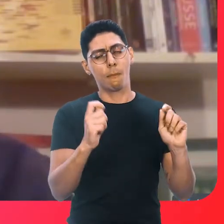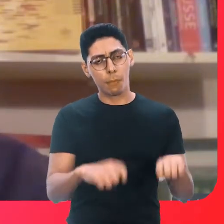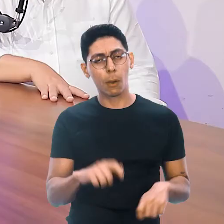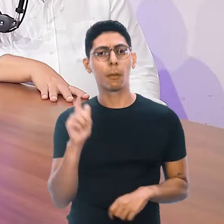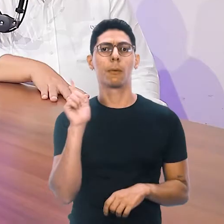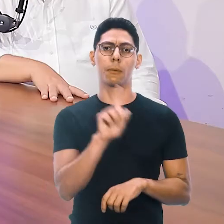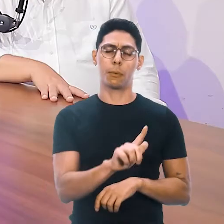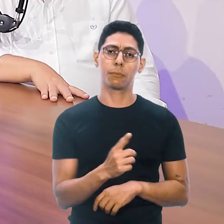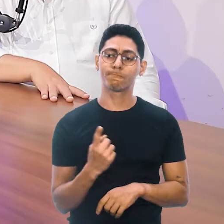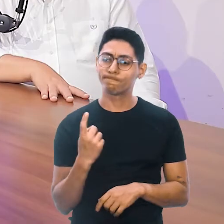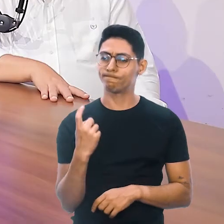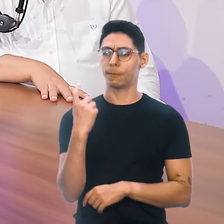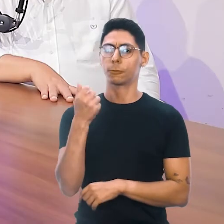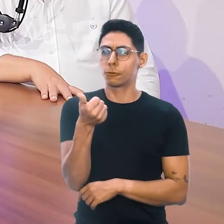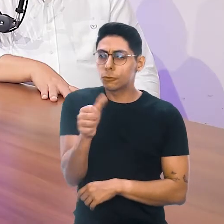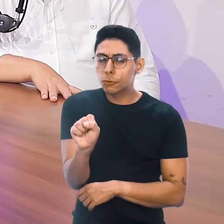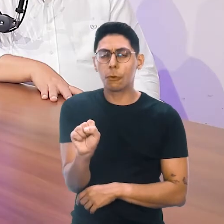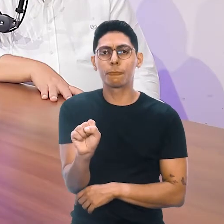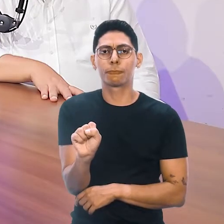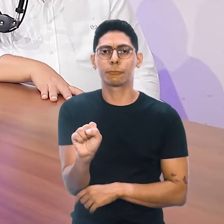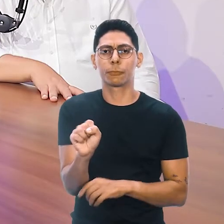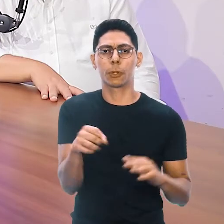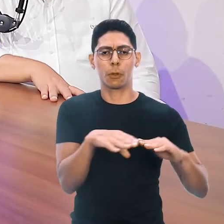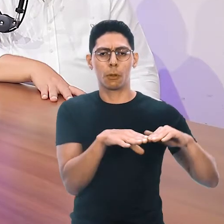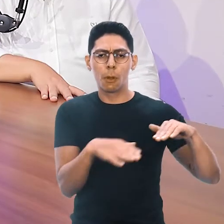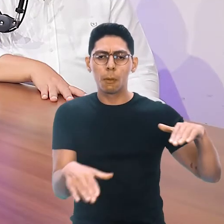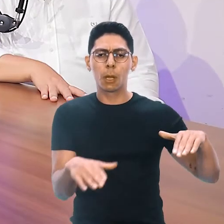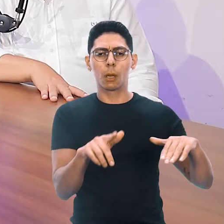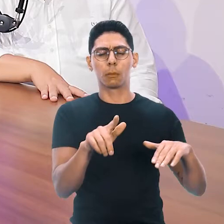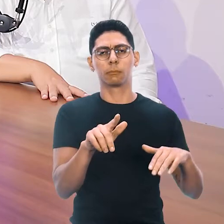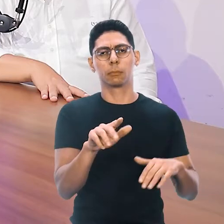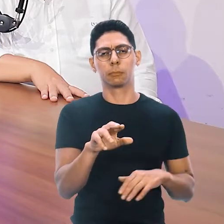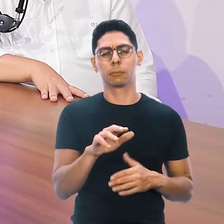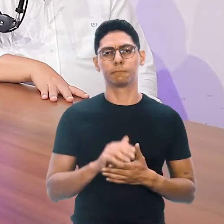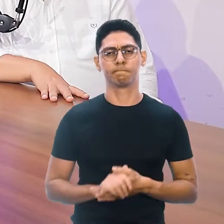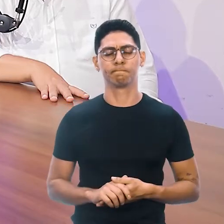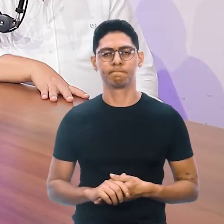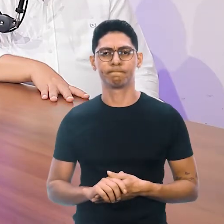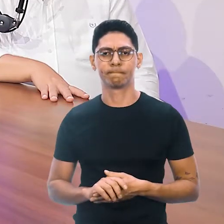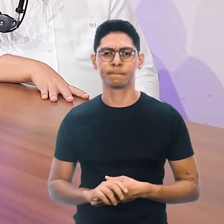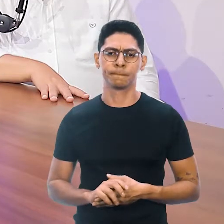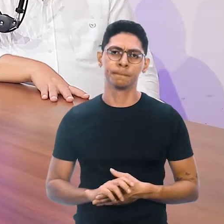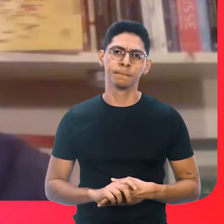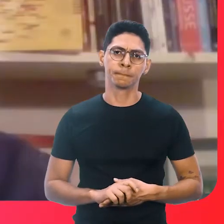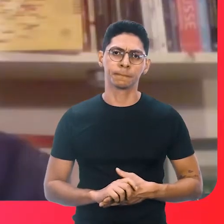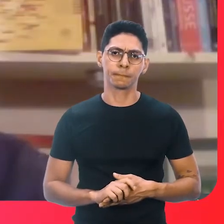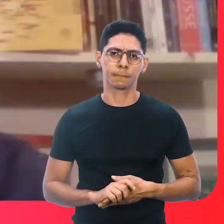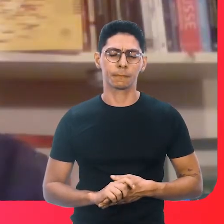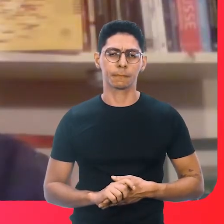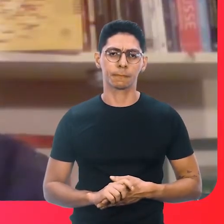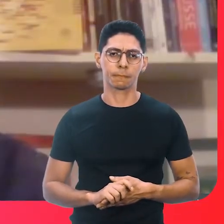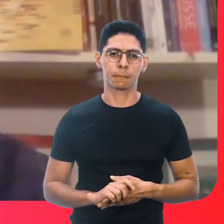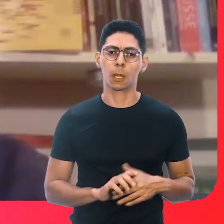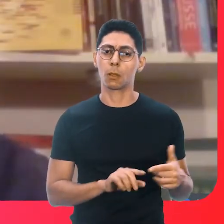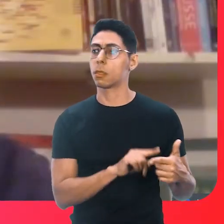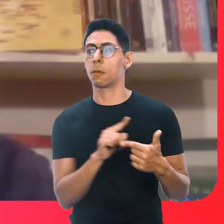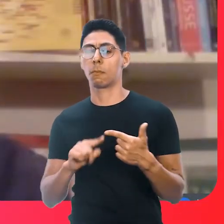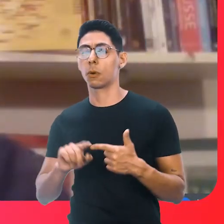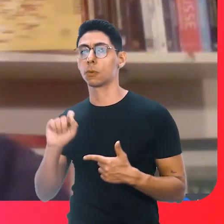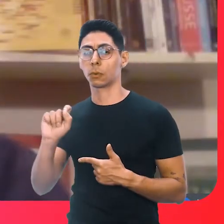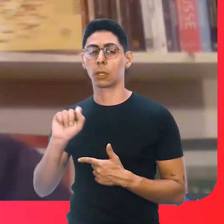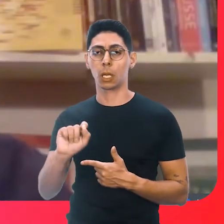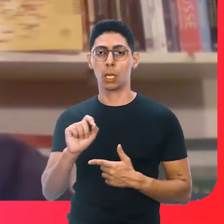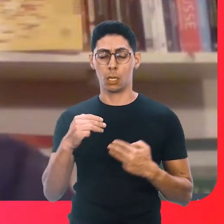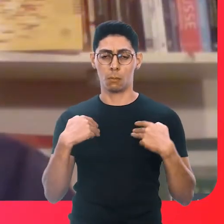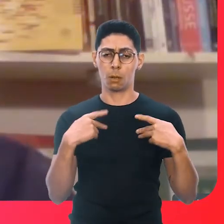conquistar 18 rebaixamentos de guia, né? Isso depois, então, que o Ministério Público entrou com